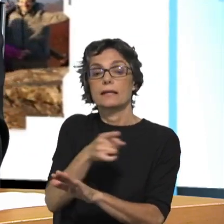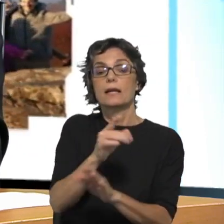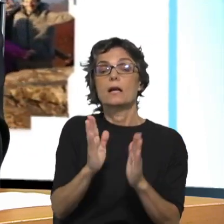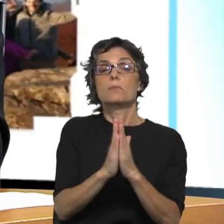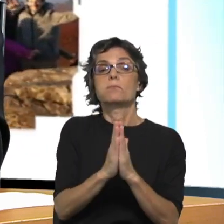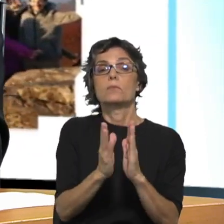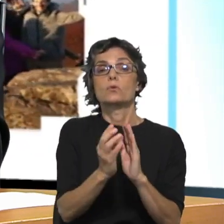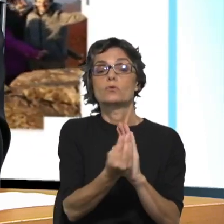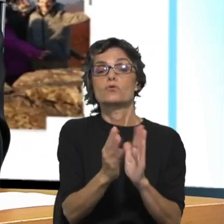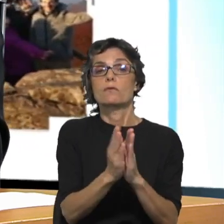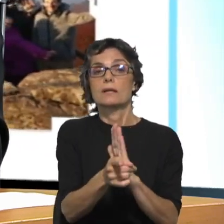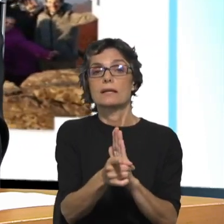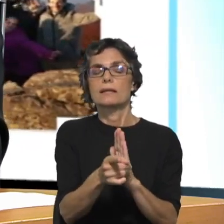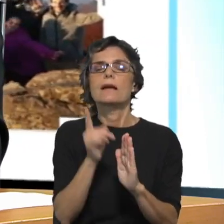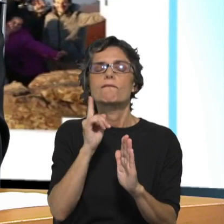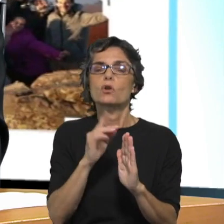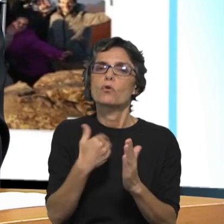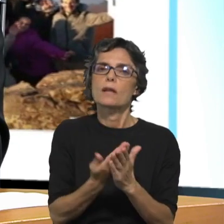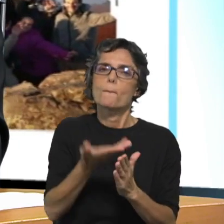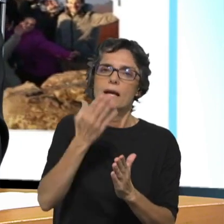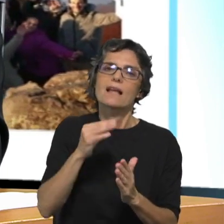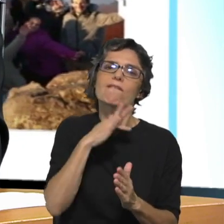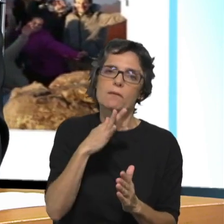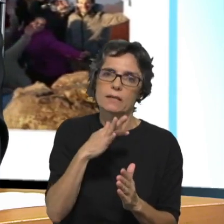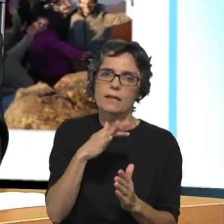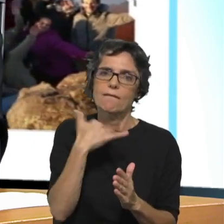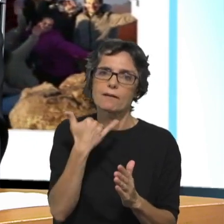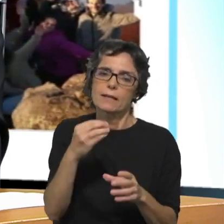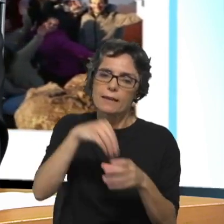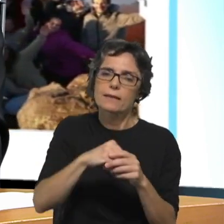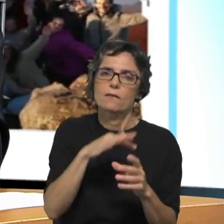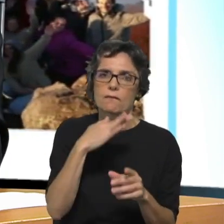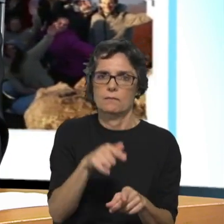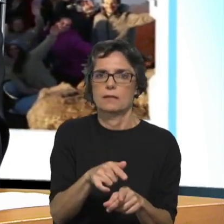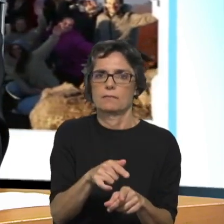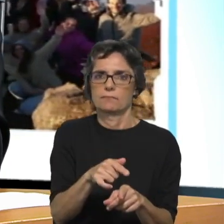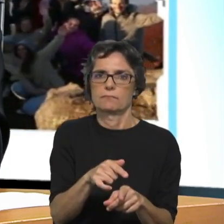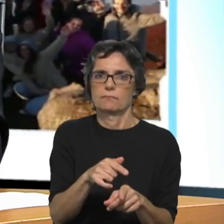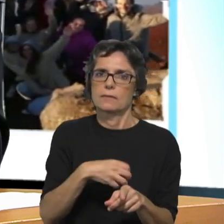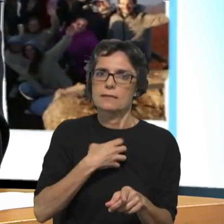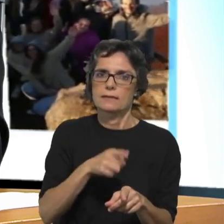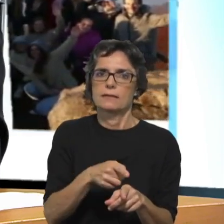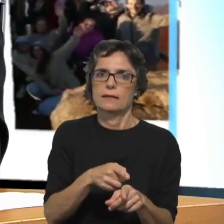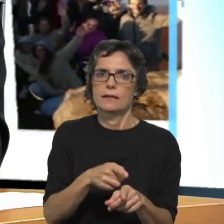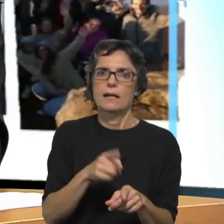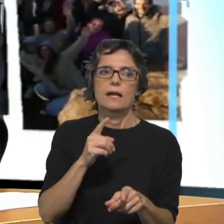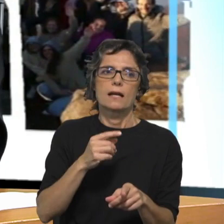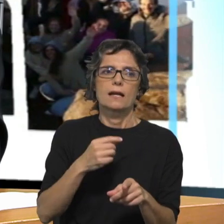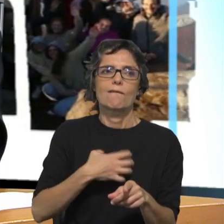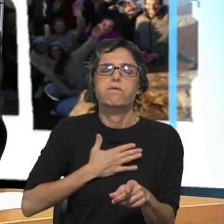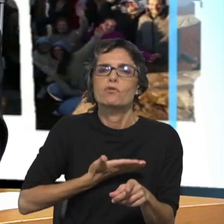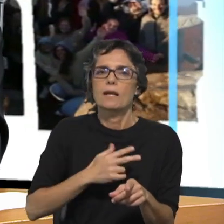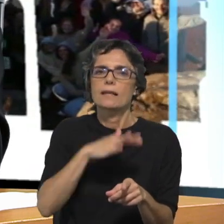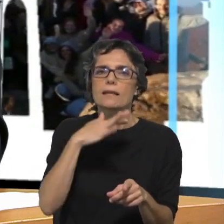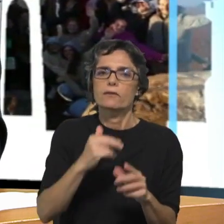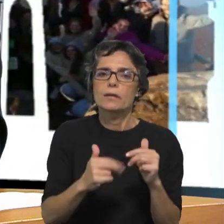muito mais o valor da família. Portanto, encontram a felicidade e a realização na família, o constituir família e ter filhos. E, portanto, esta lógica